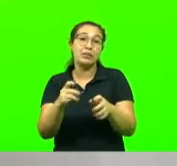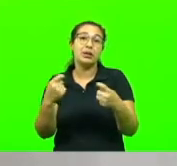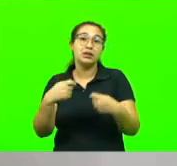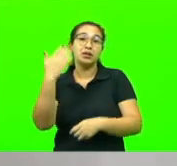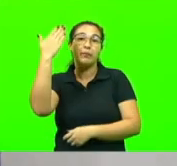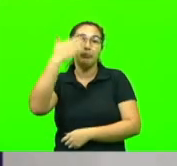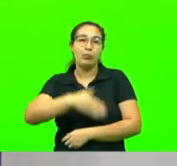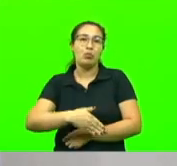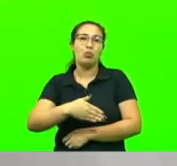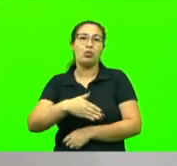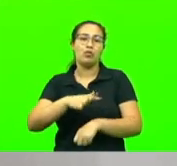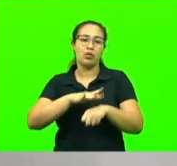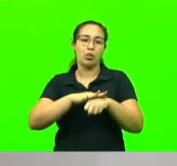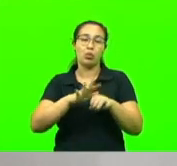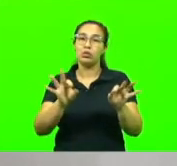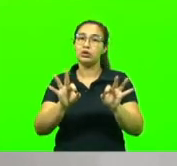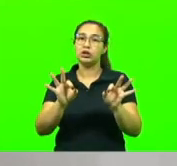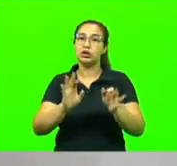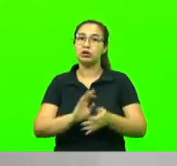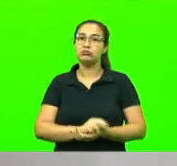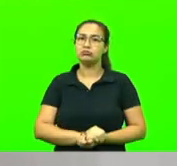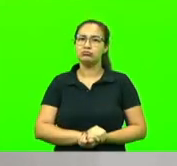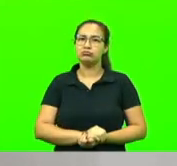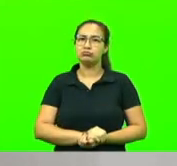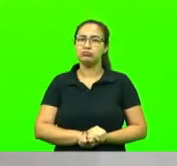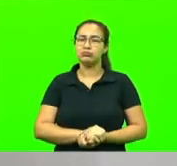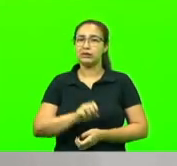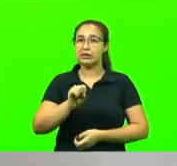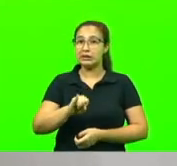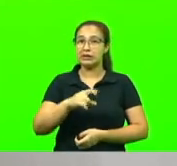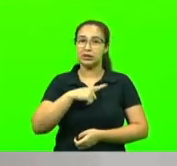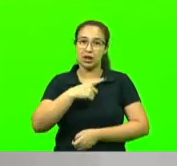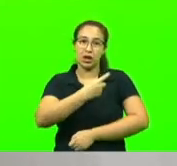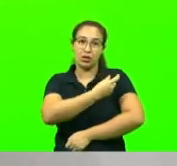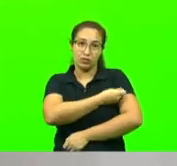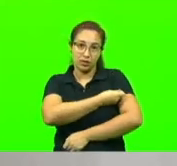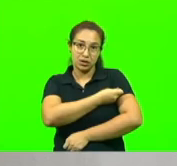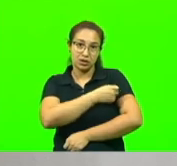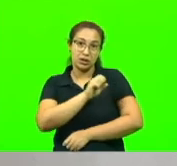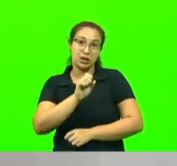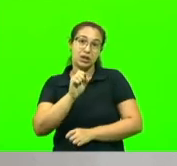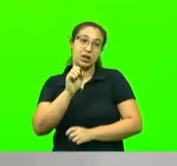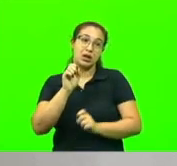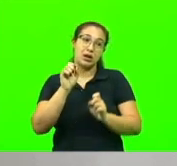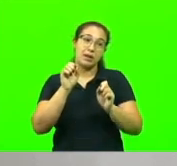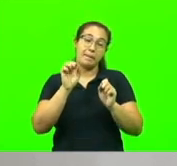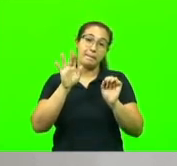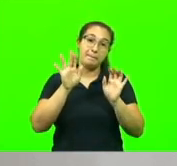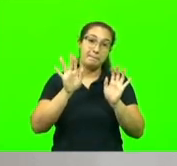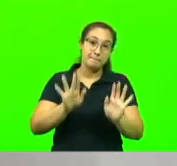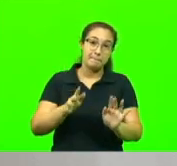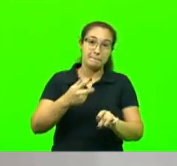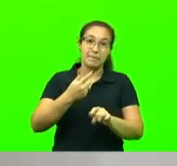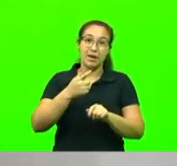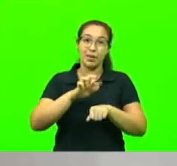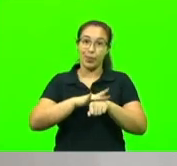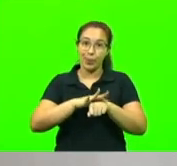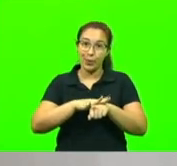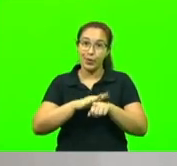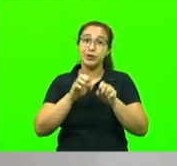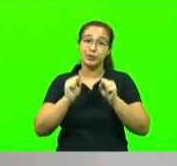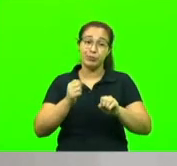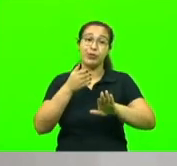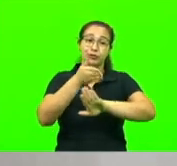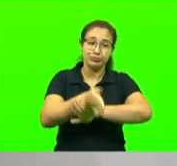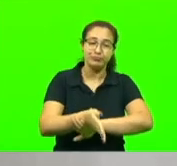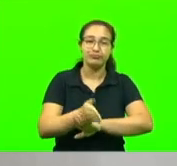que não está doente. Bom, então se tu tiver a vacina e estiver doente, tudo bem, aí tu pode entrar e contaminar todo mundo. Mas se